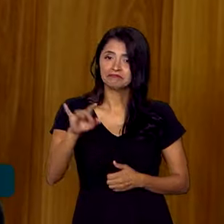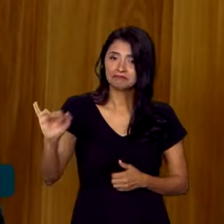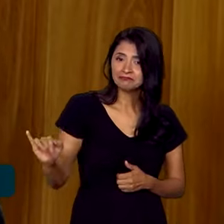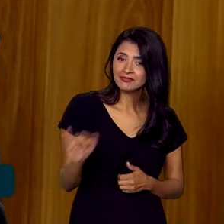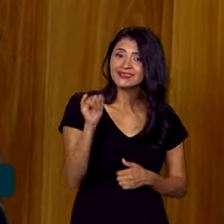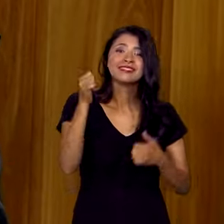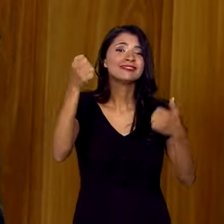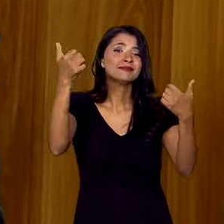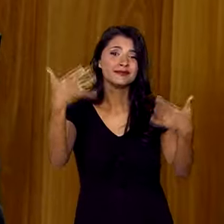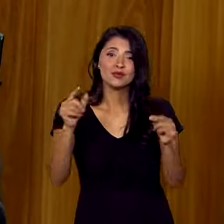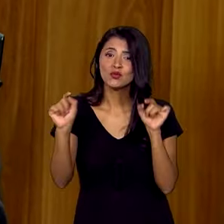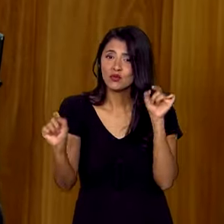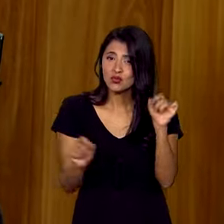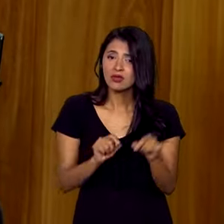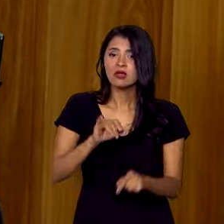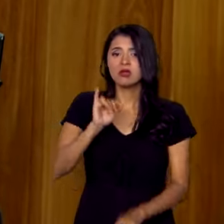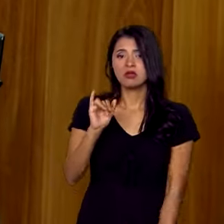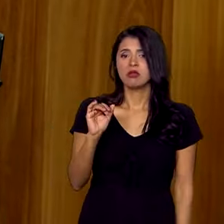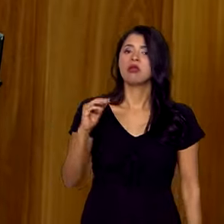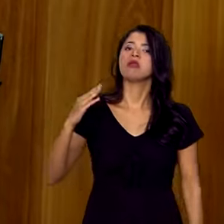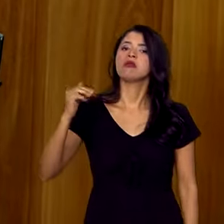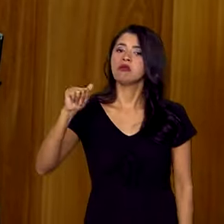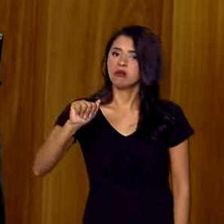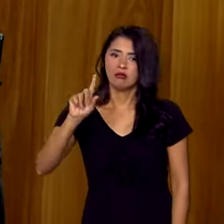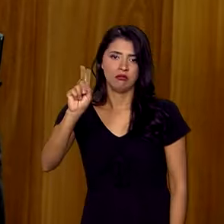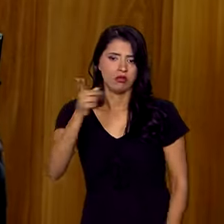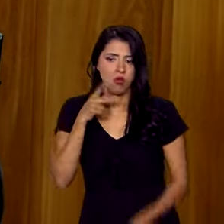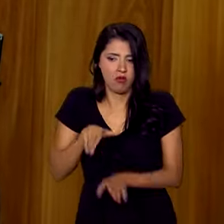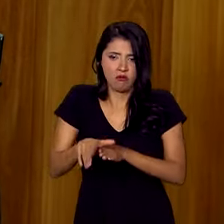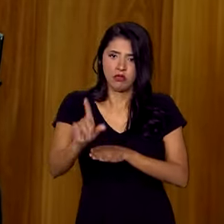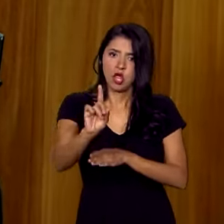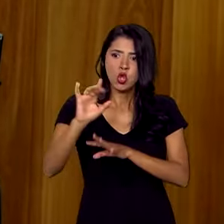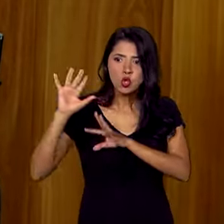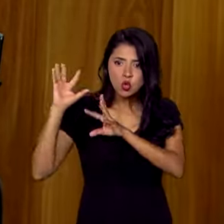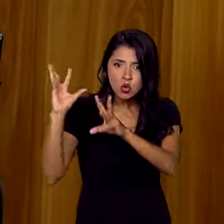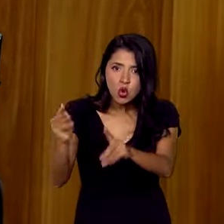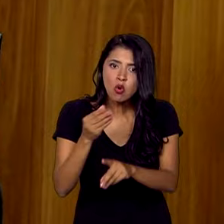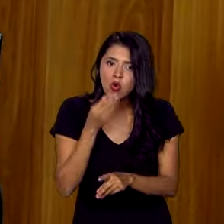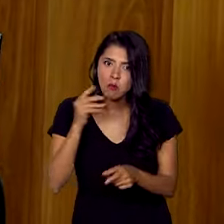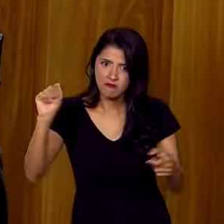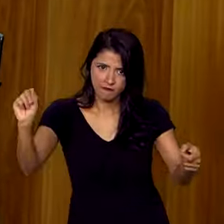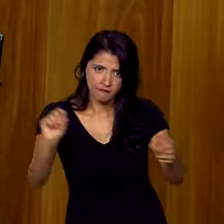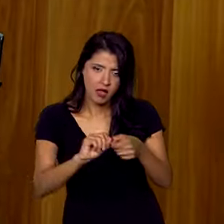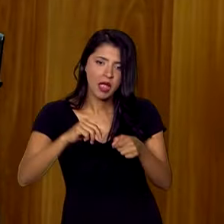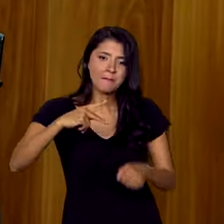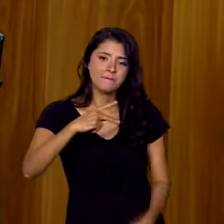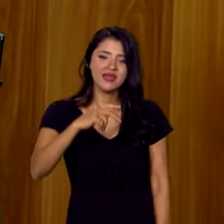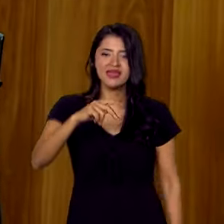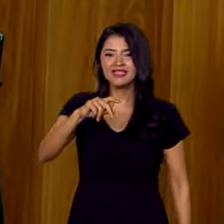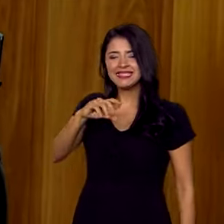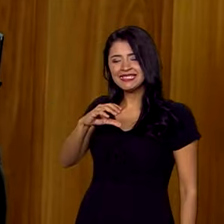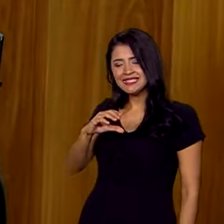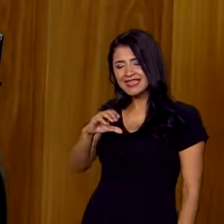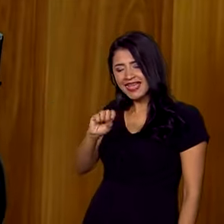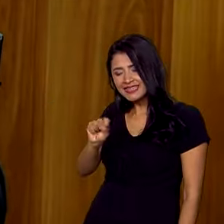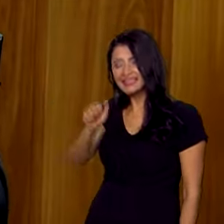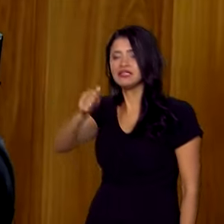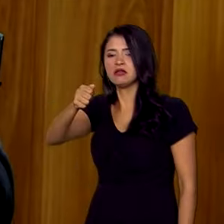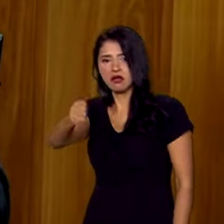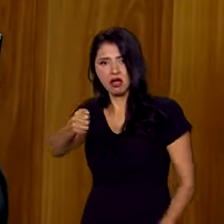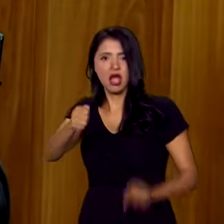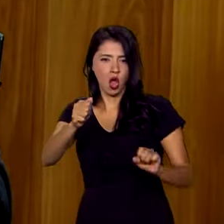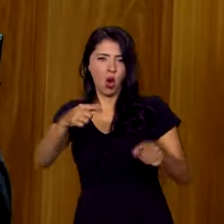que o o INCA não recomenda que todo homem realize ou PSA ou toque retal apenas